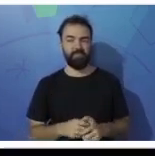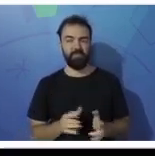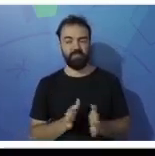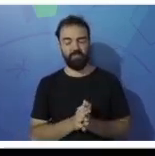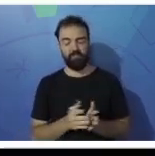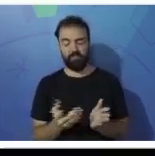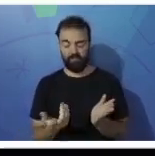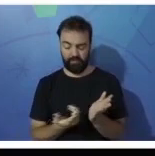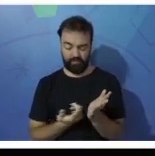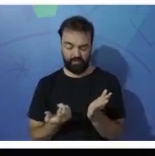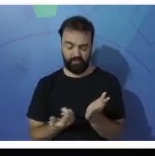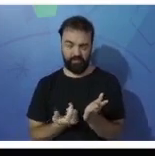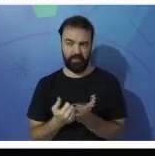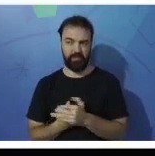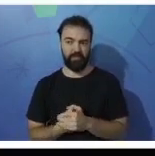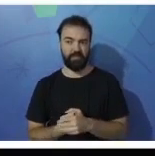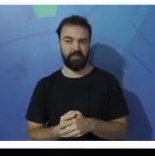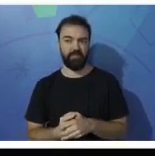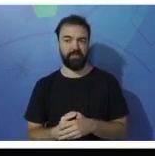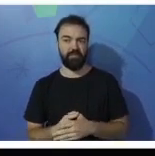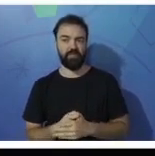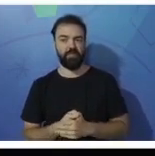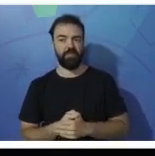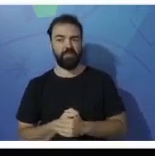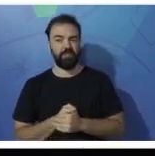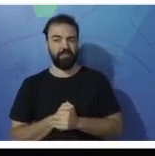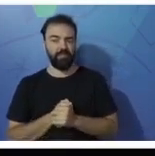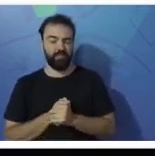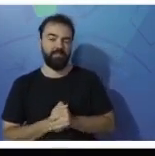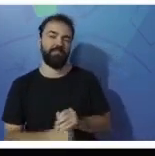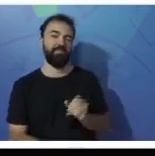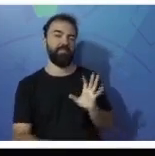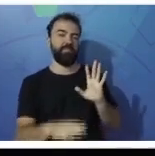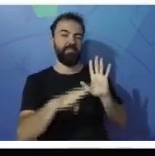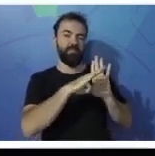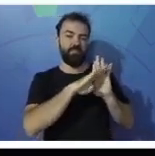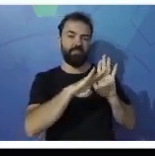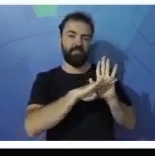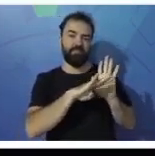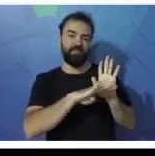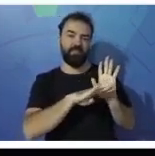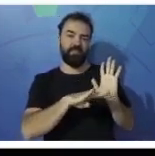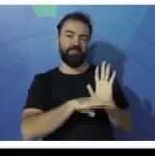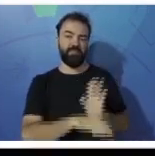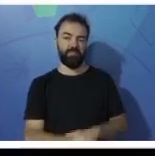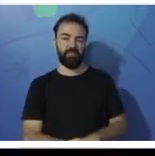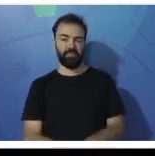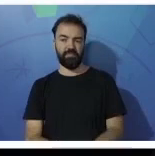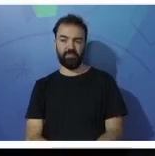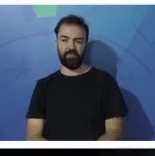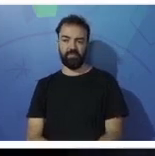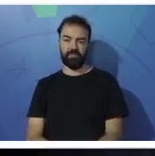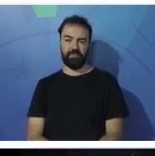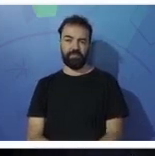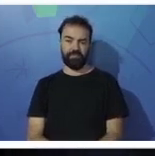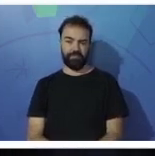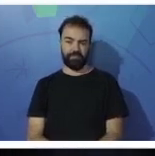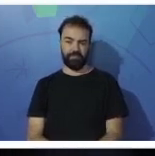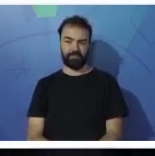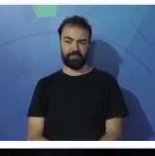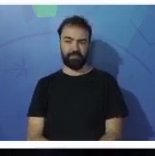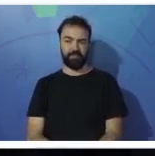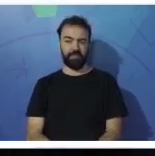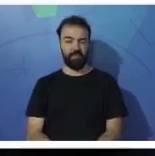apostila para a nossa aula de hoje. Vamos para a rotina. A rotina, nós vamos na unidade